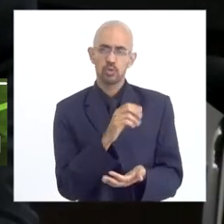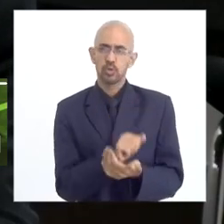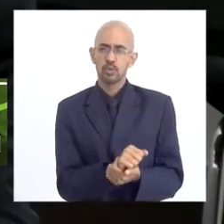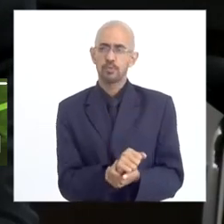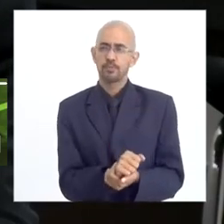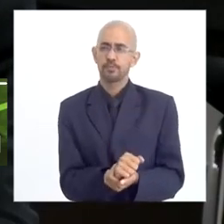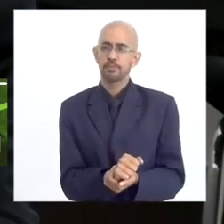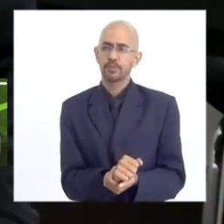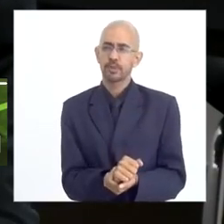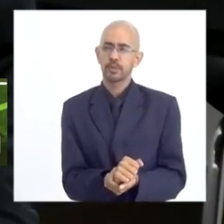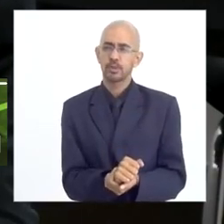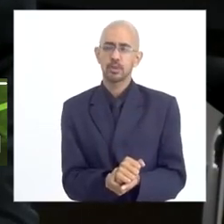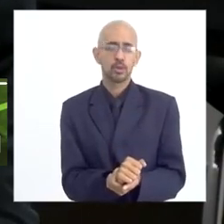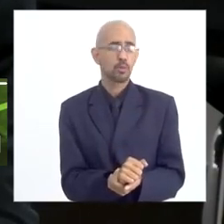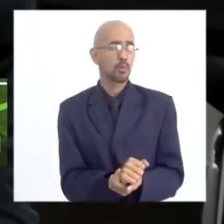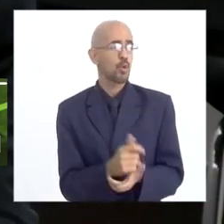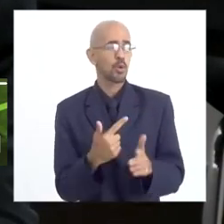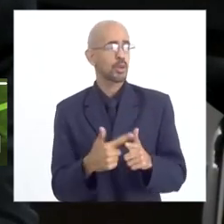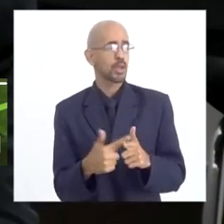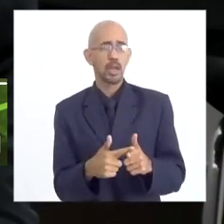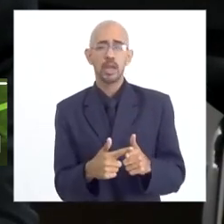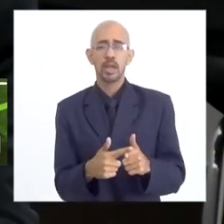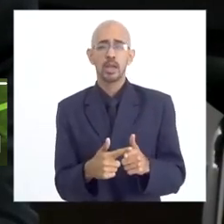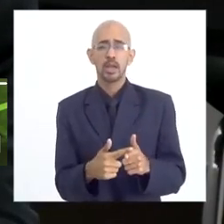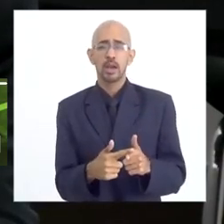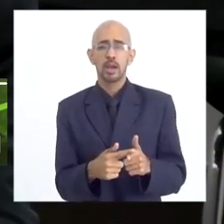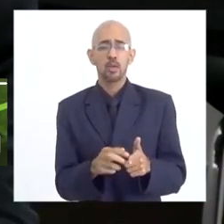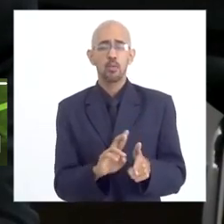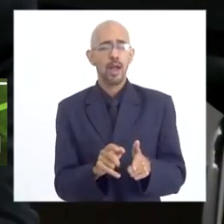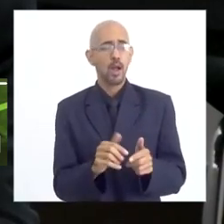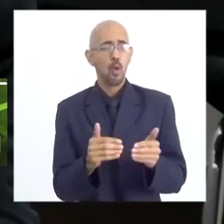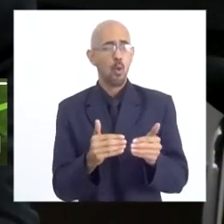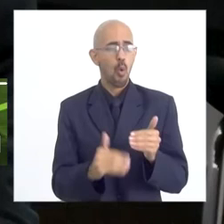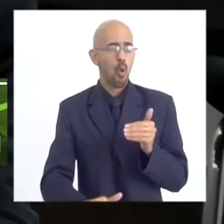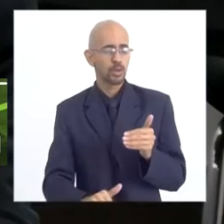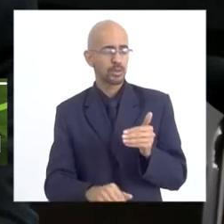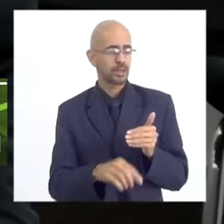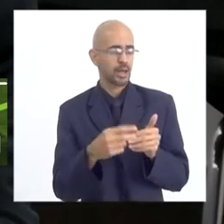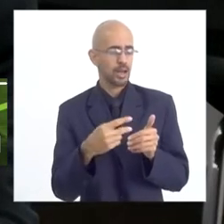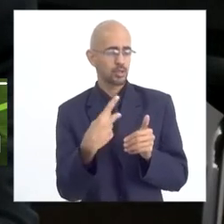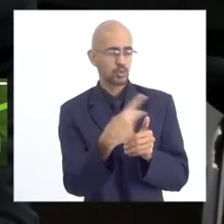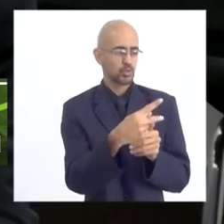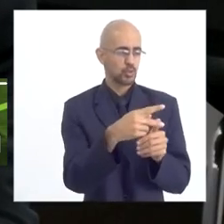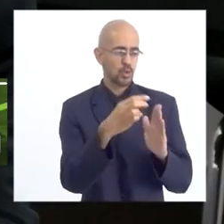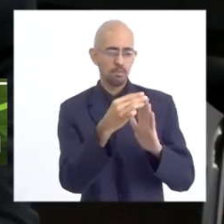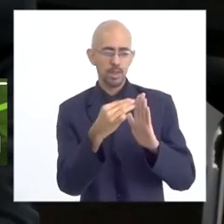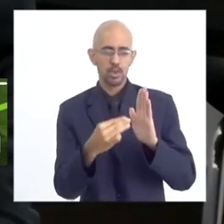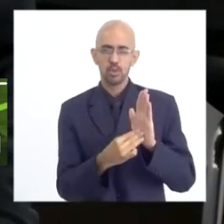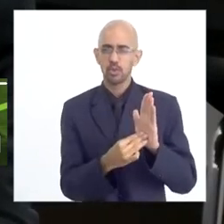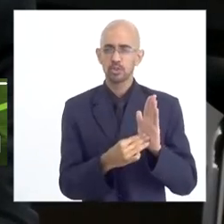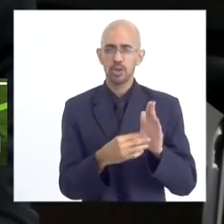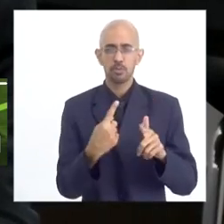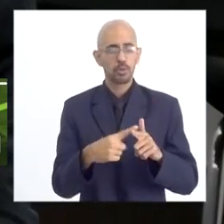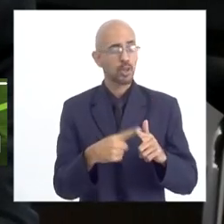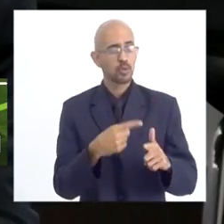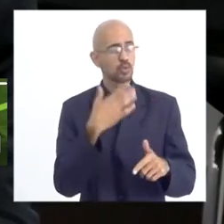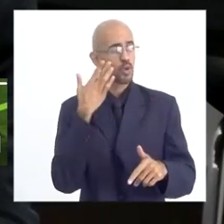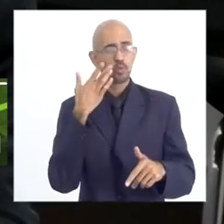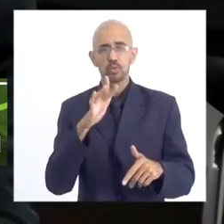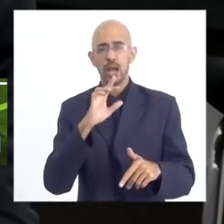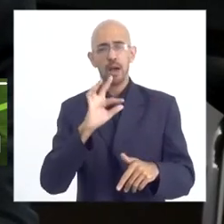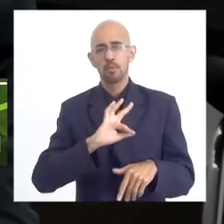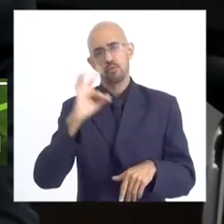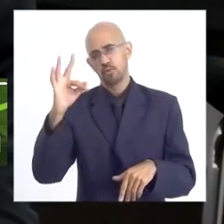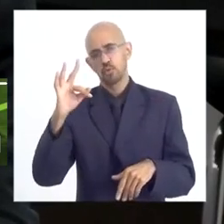lhe explicar o seguinte... Porque não, nada contra a metodologia, e o senhor não tem bola de cristal. A lei da